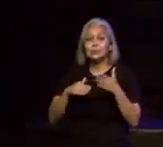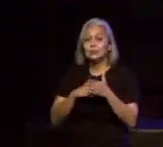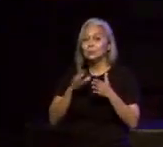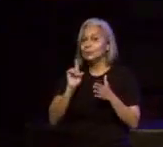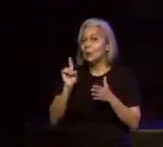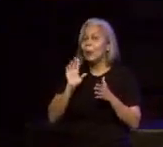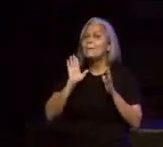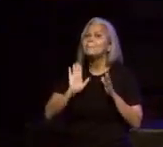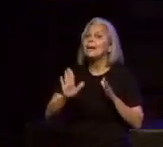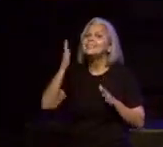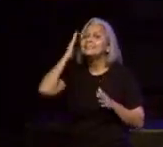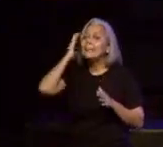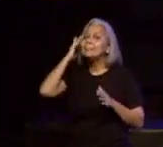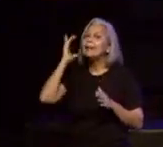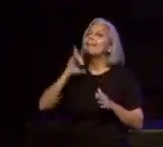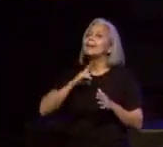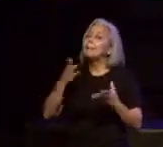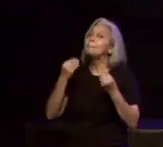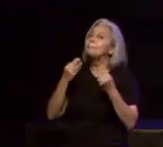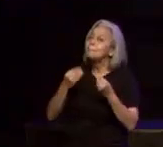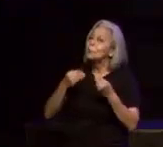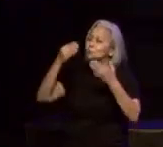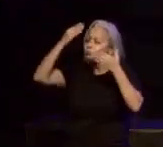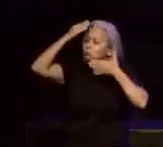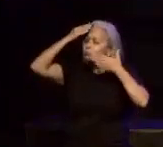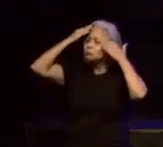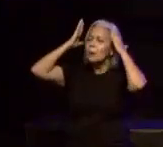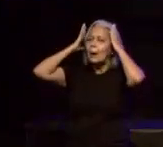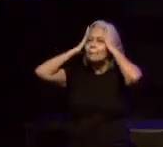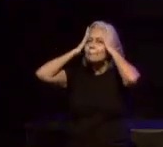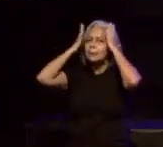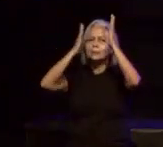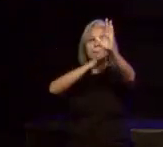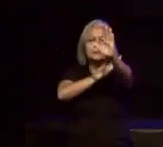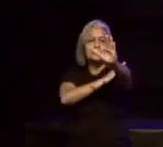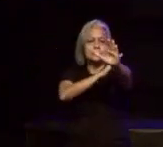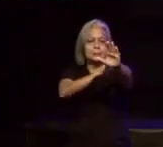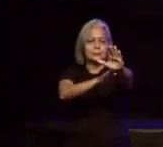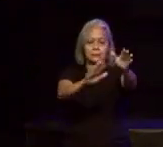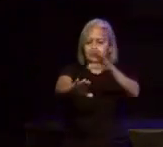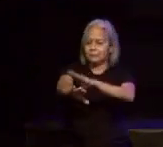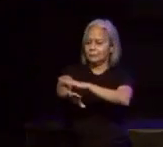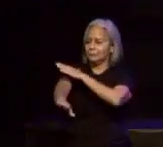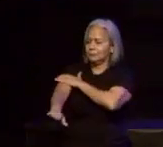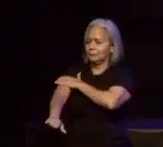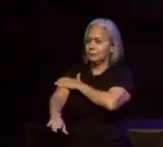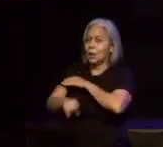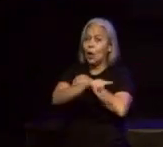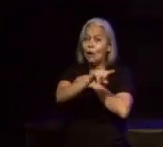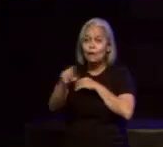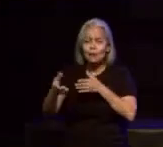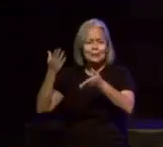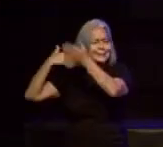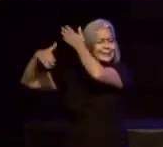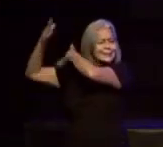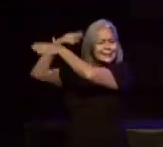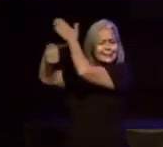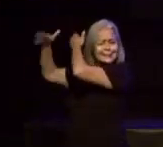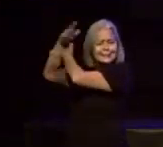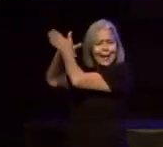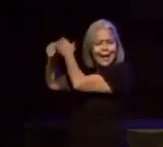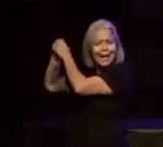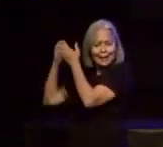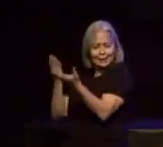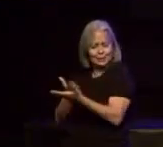partes. Né? Quando você estava lá atrás, quando o ensino fundamental se chamava primário, lembra? E a